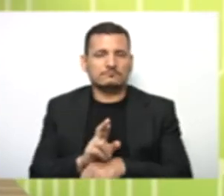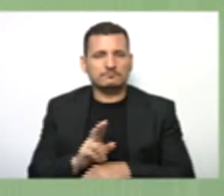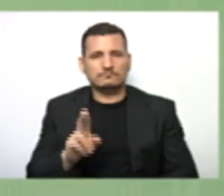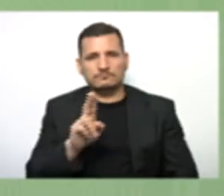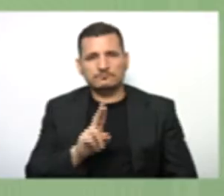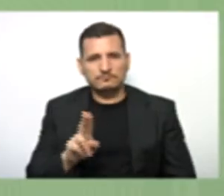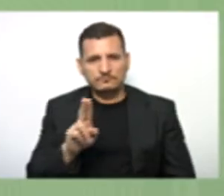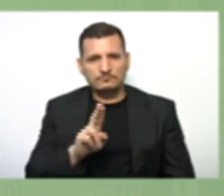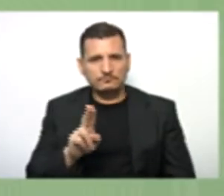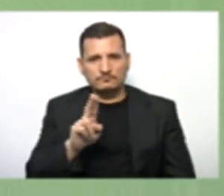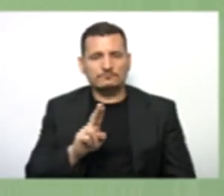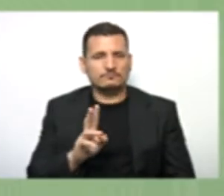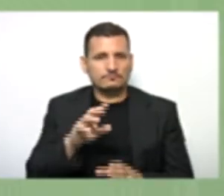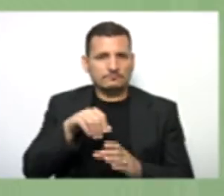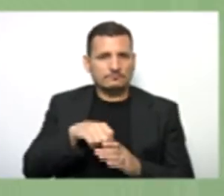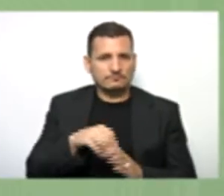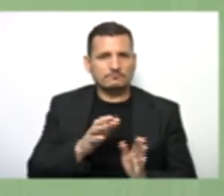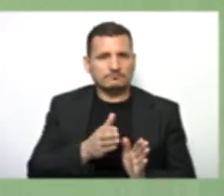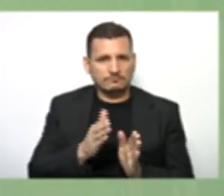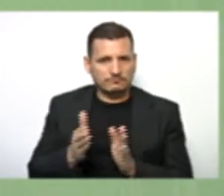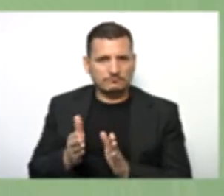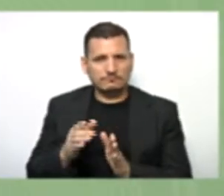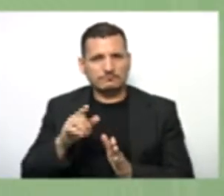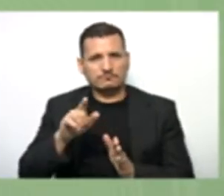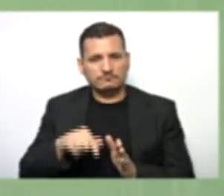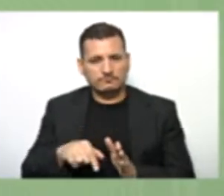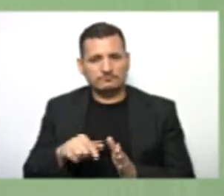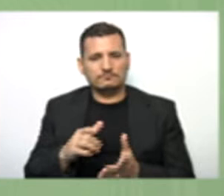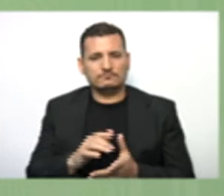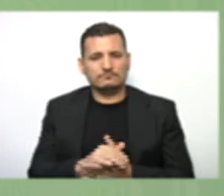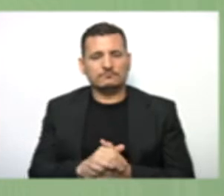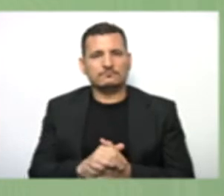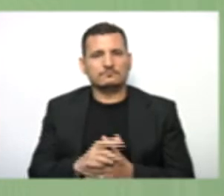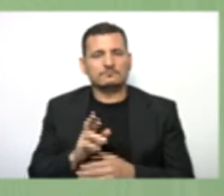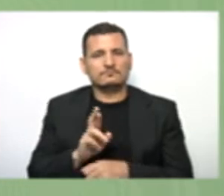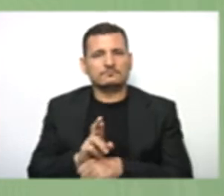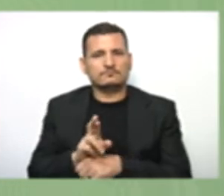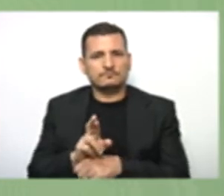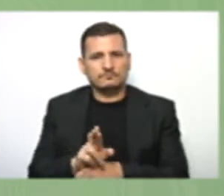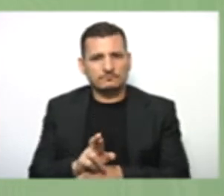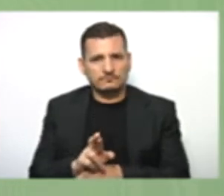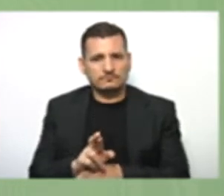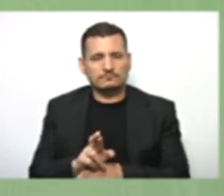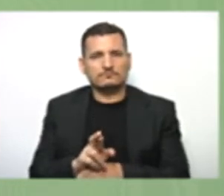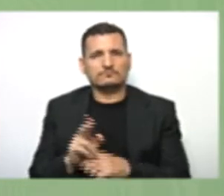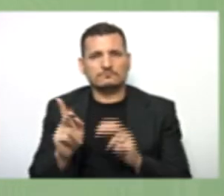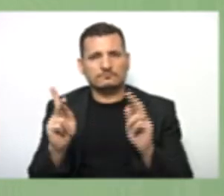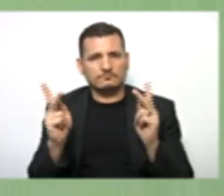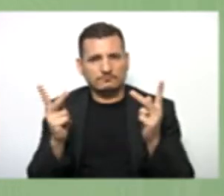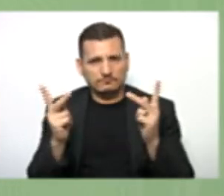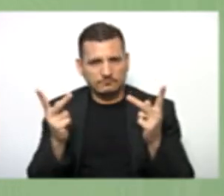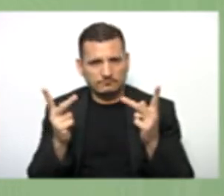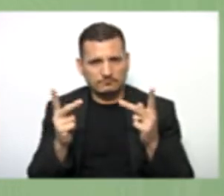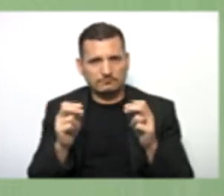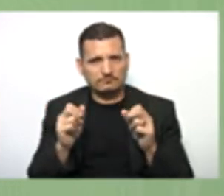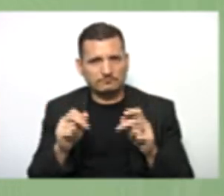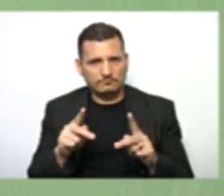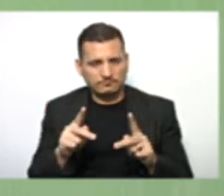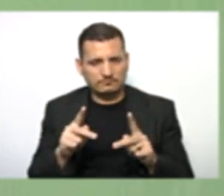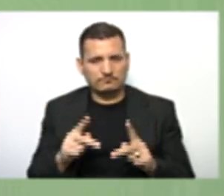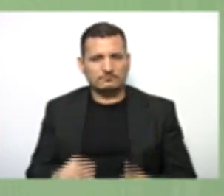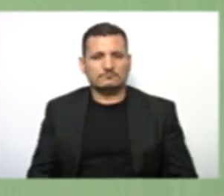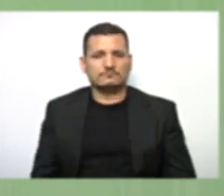pelos processos, né, são os nossos famosos recursos de hardware, ok?